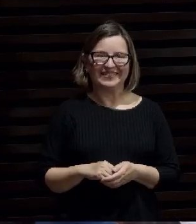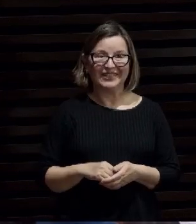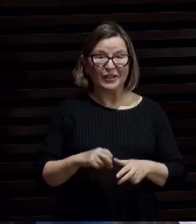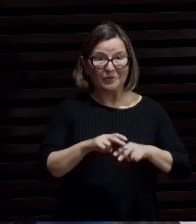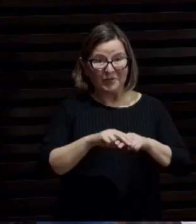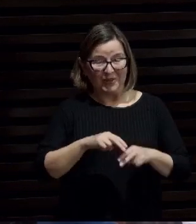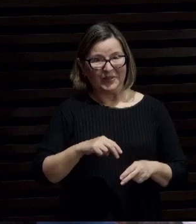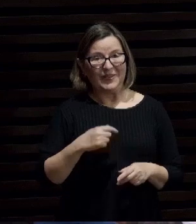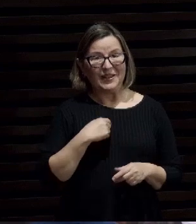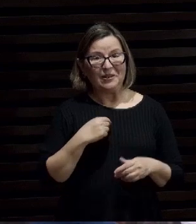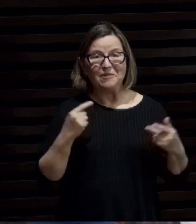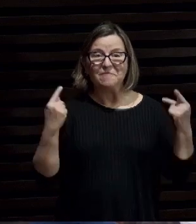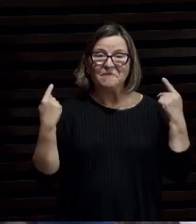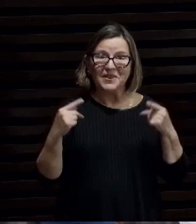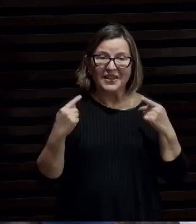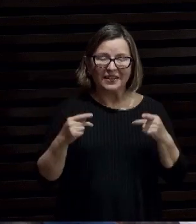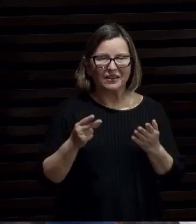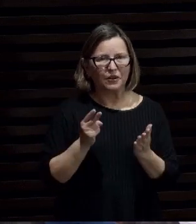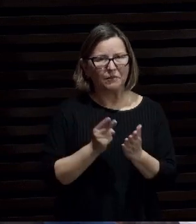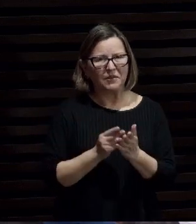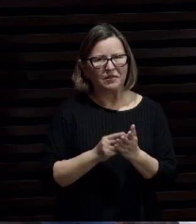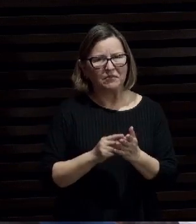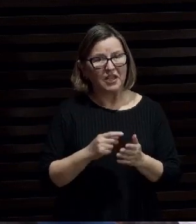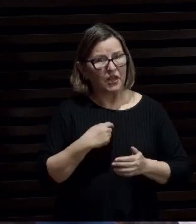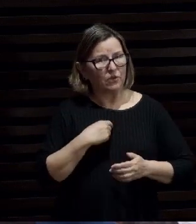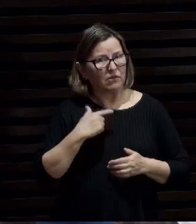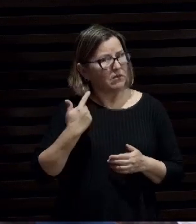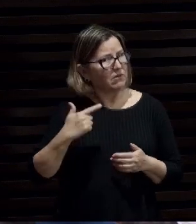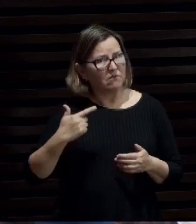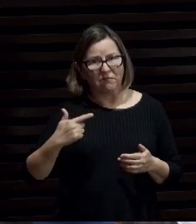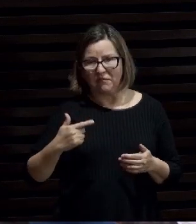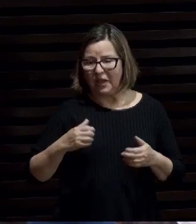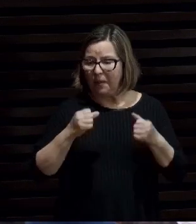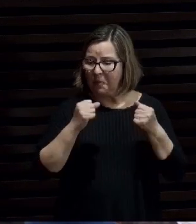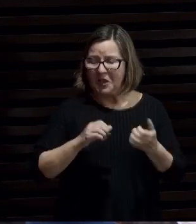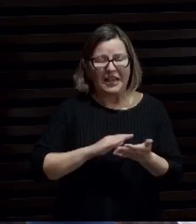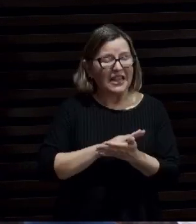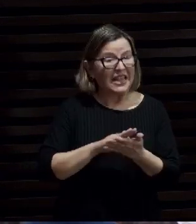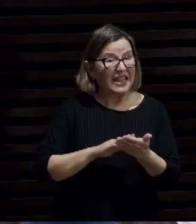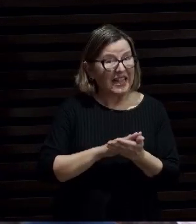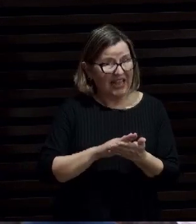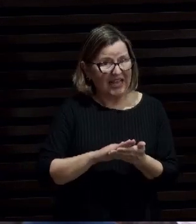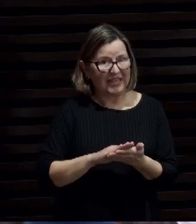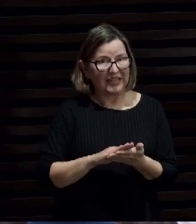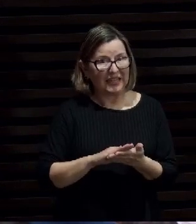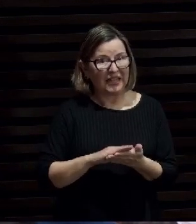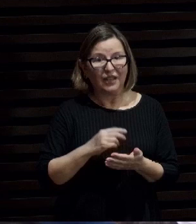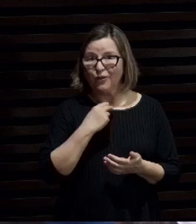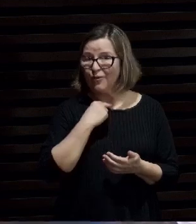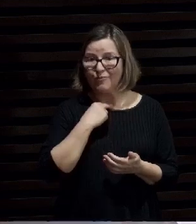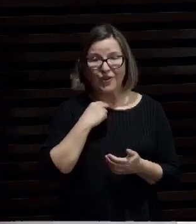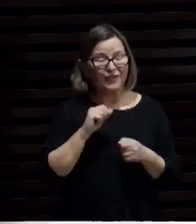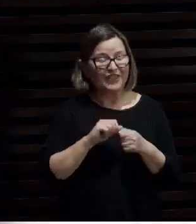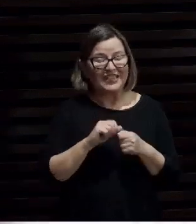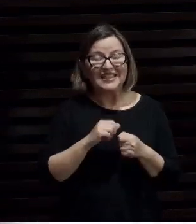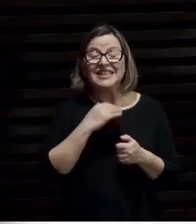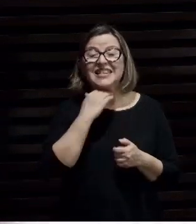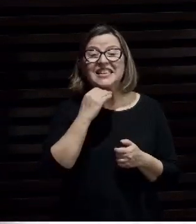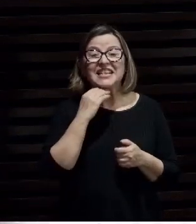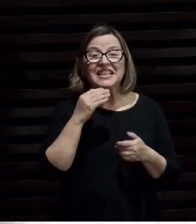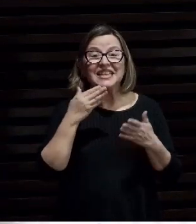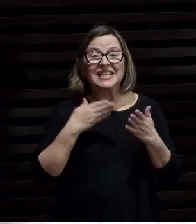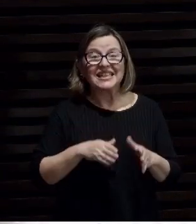pregando. Mesmo que eu não tenha poder nenhum sobre vocês, eu não posso fazer ninguém nascer de novo. Eu estou aqui